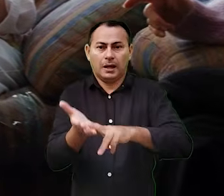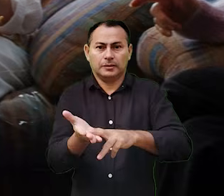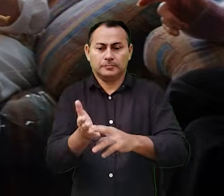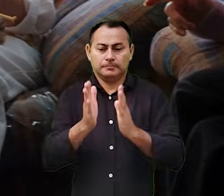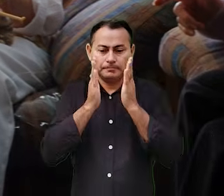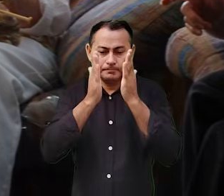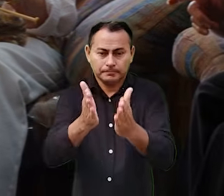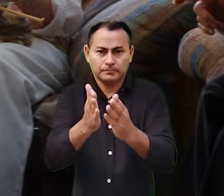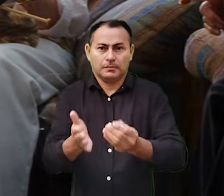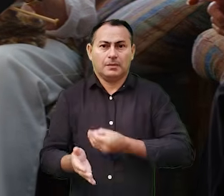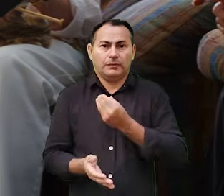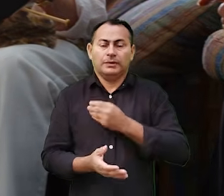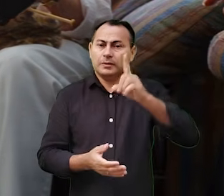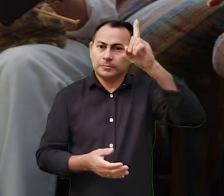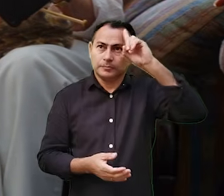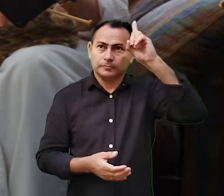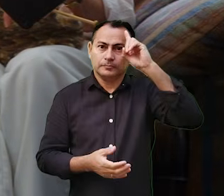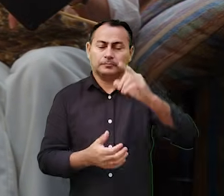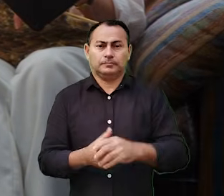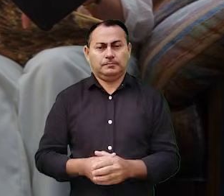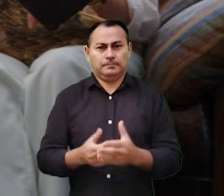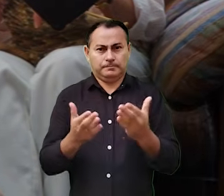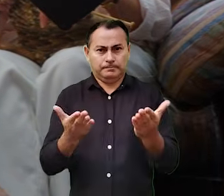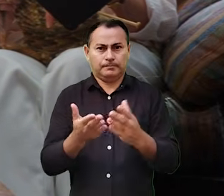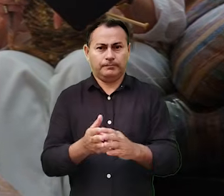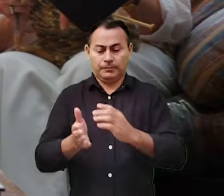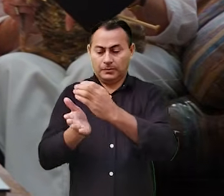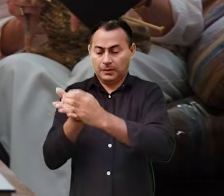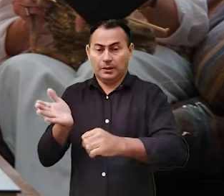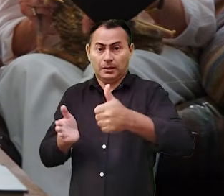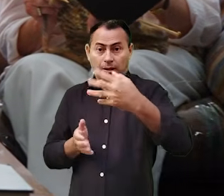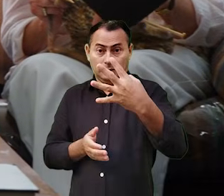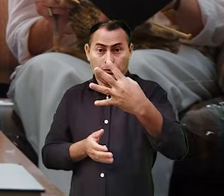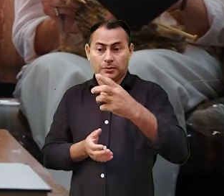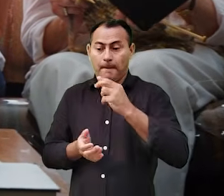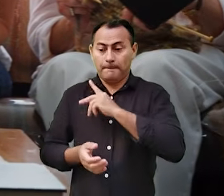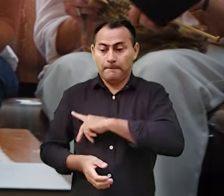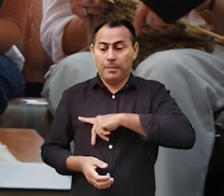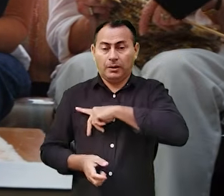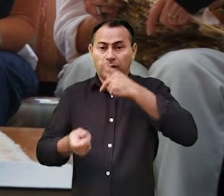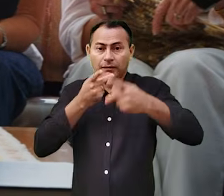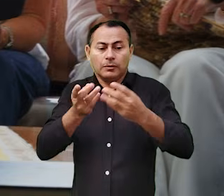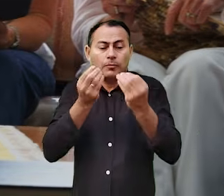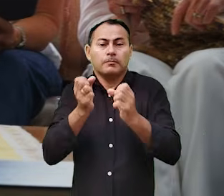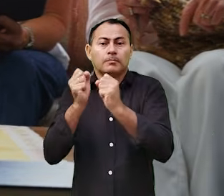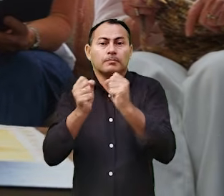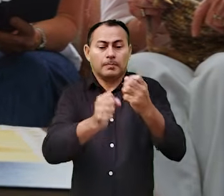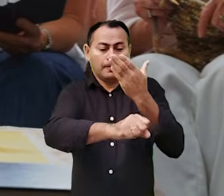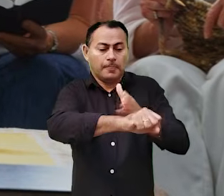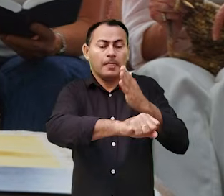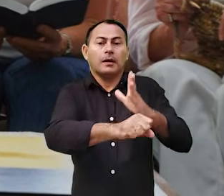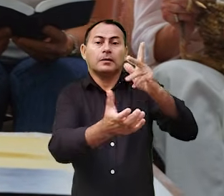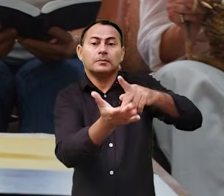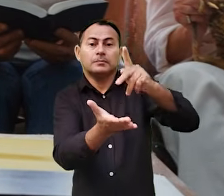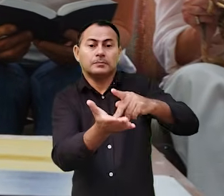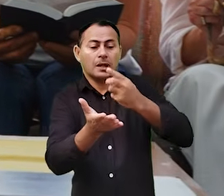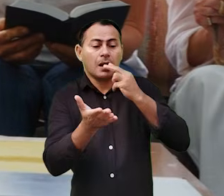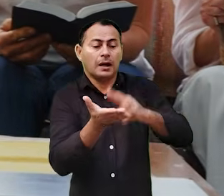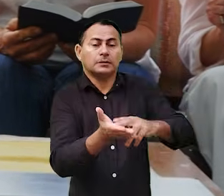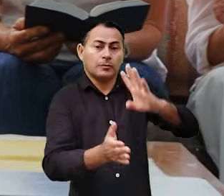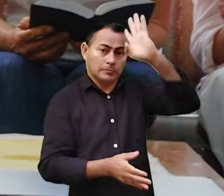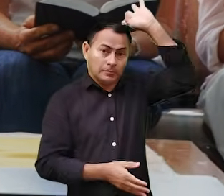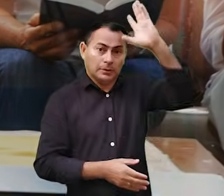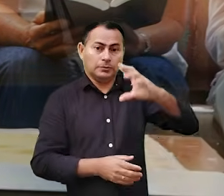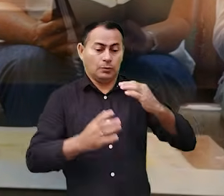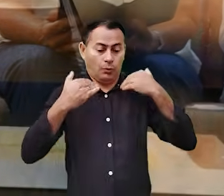nesta carta enfatiza a vida cotidiana. No capítulo 14, Paulo fala sobre como podemos aplicar as verdades da